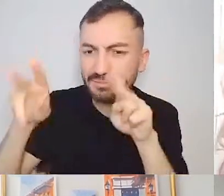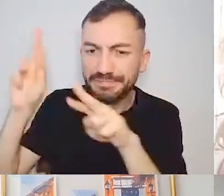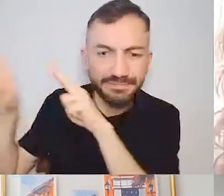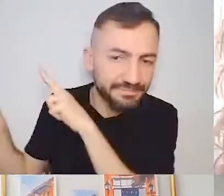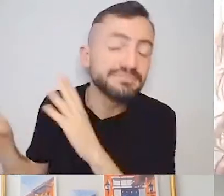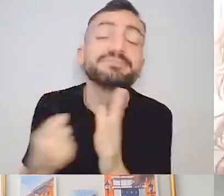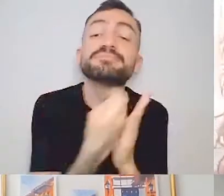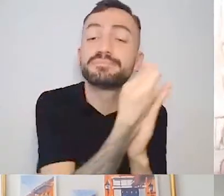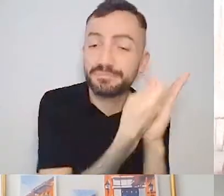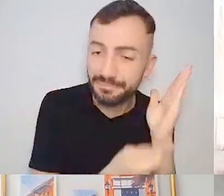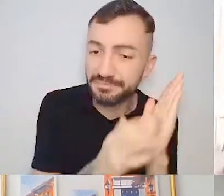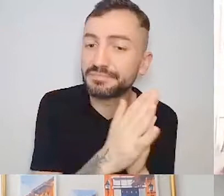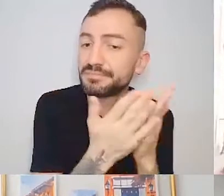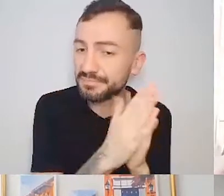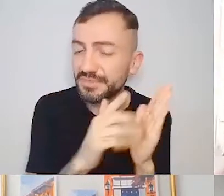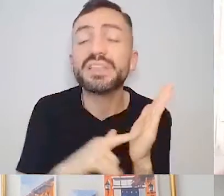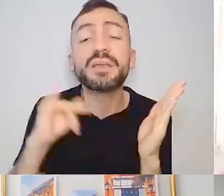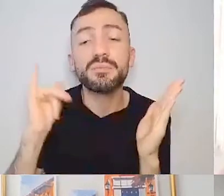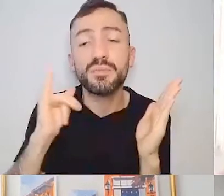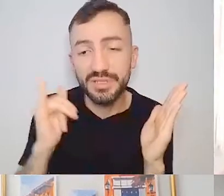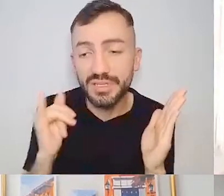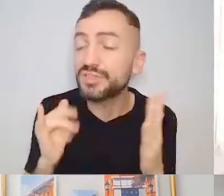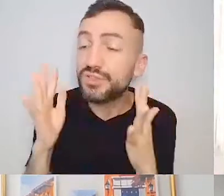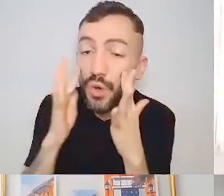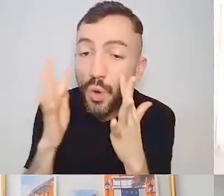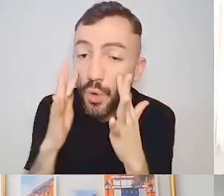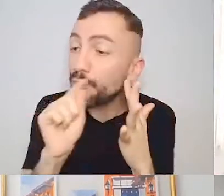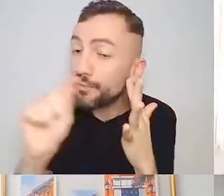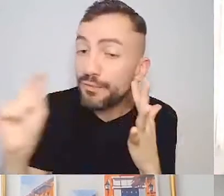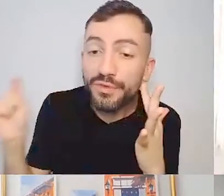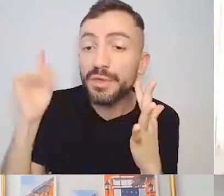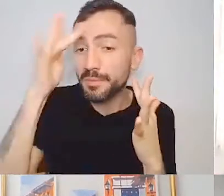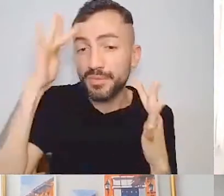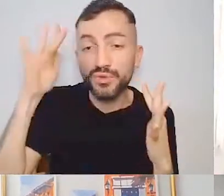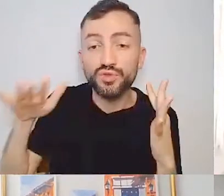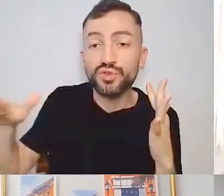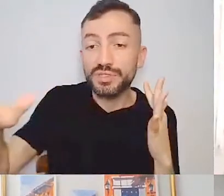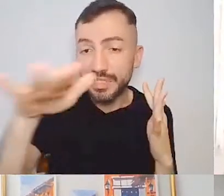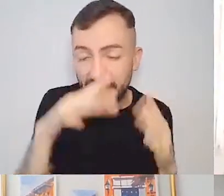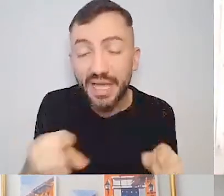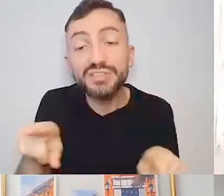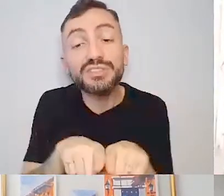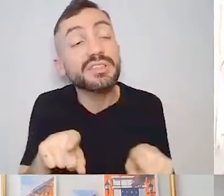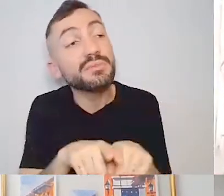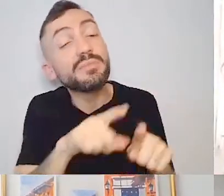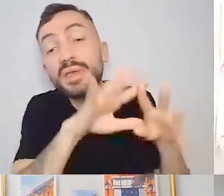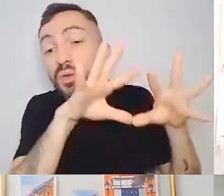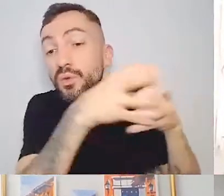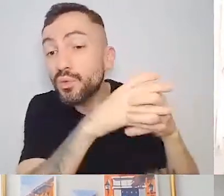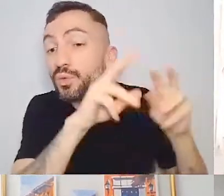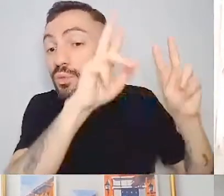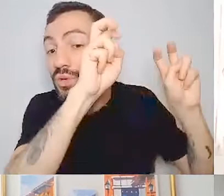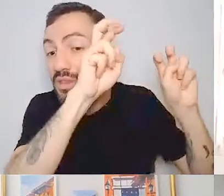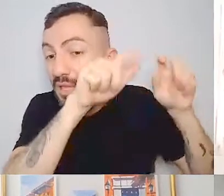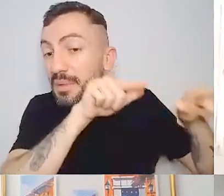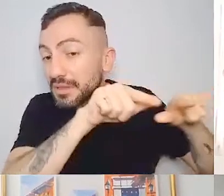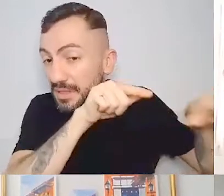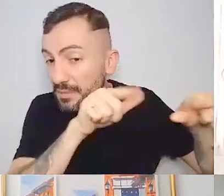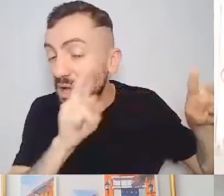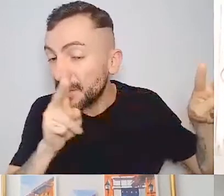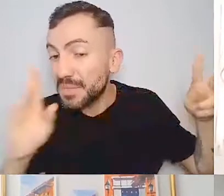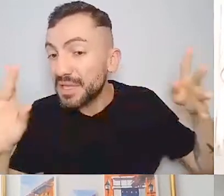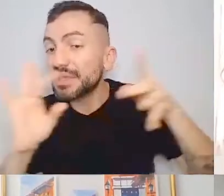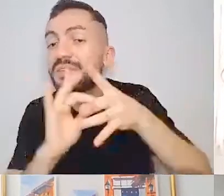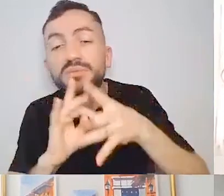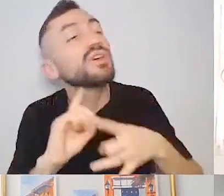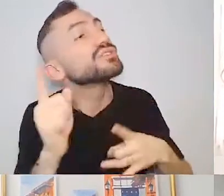nós temos que nos propor, ouvir a sociedade civil, ouvir as organizações que trabalham com esses temas e também diferentes saberes, uma